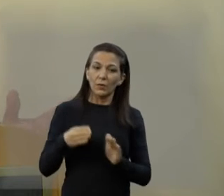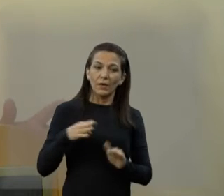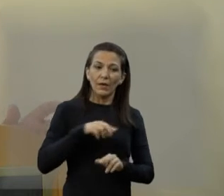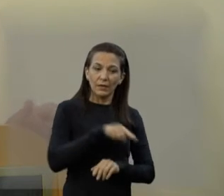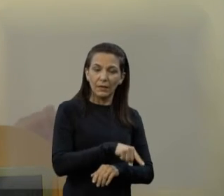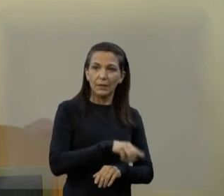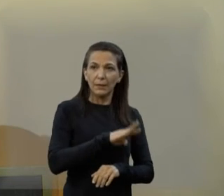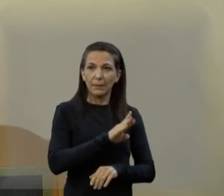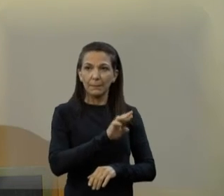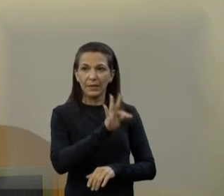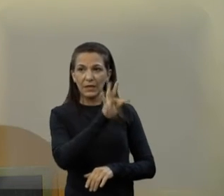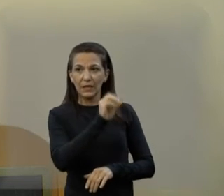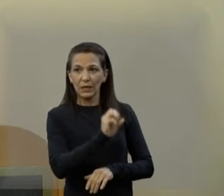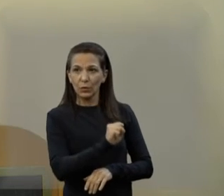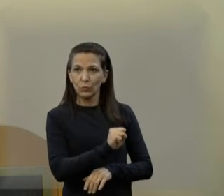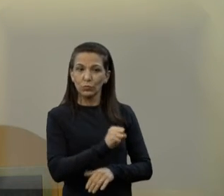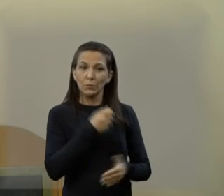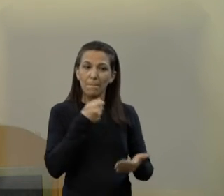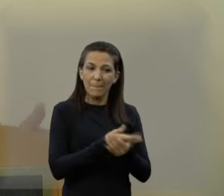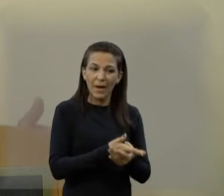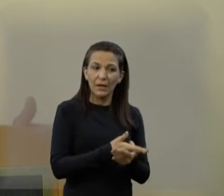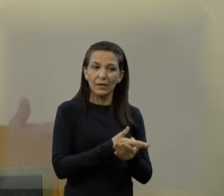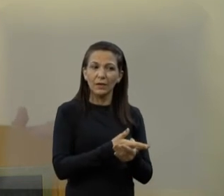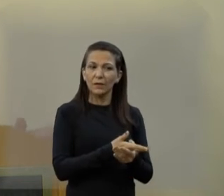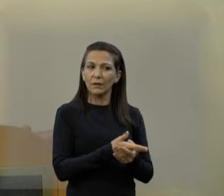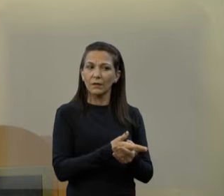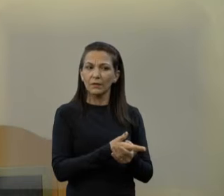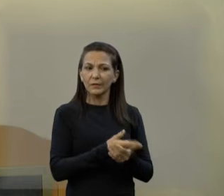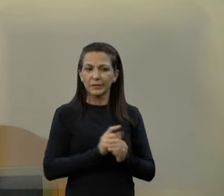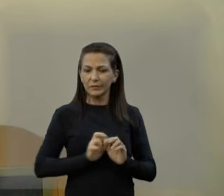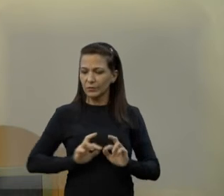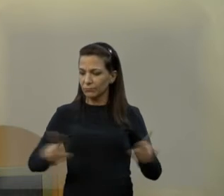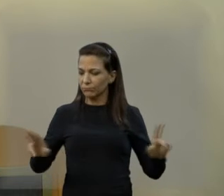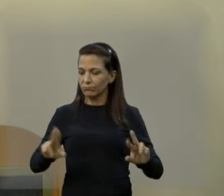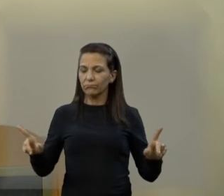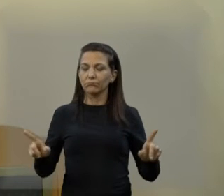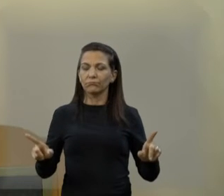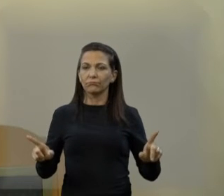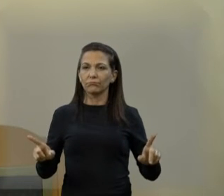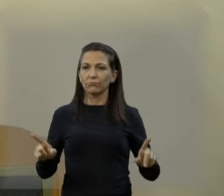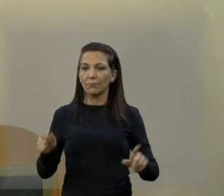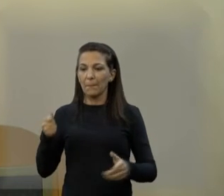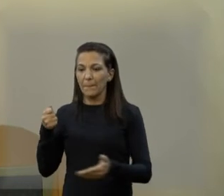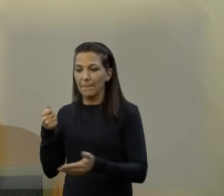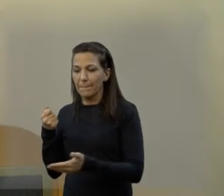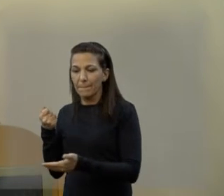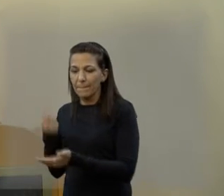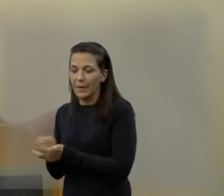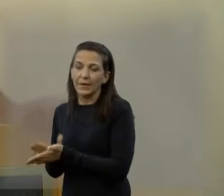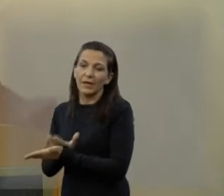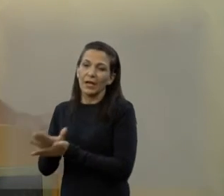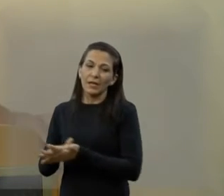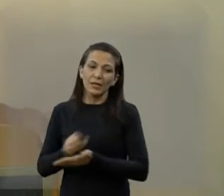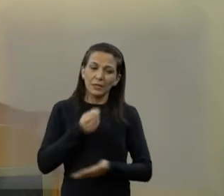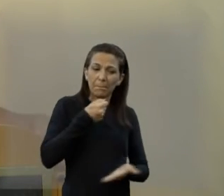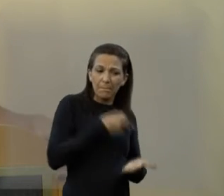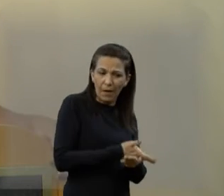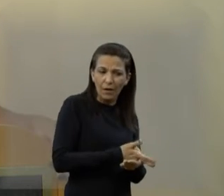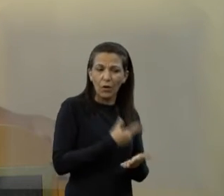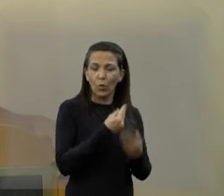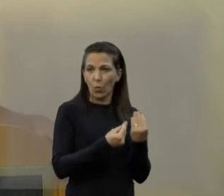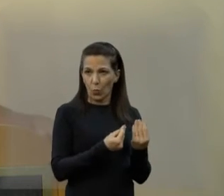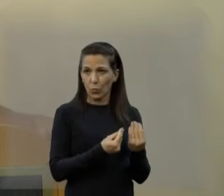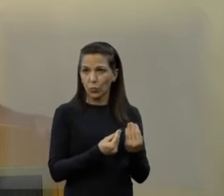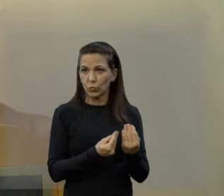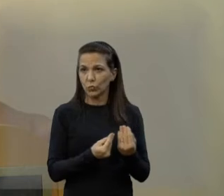já vagão em qual a lógica e eu não tenho um pedacinho de terra